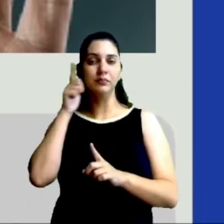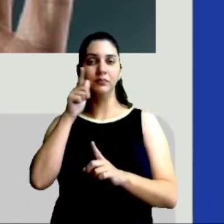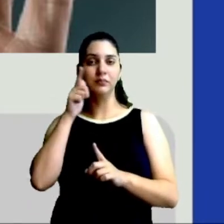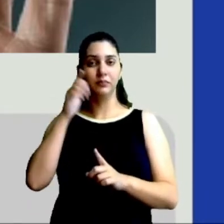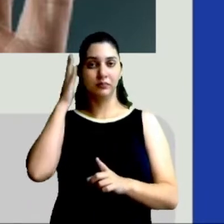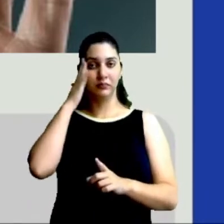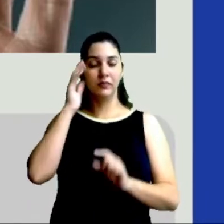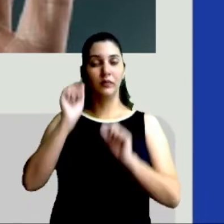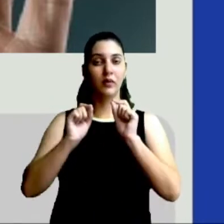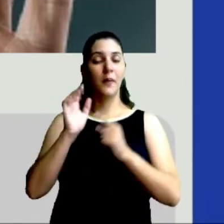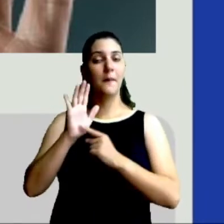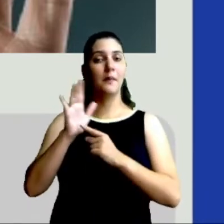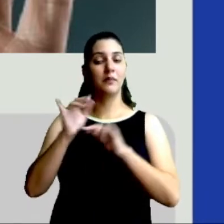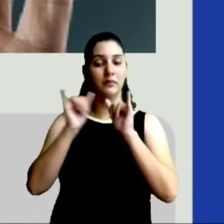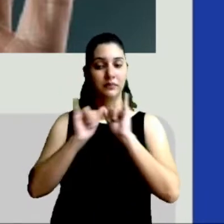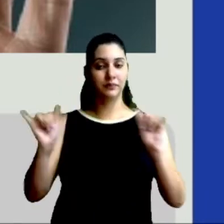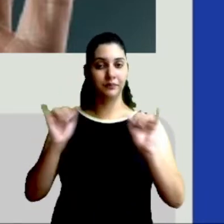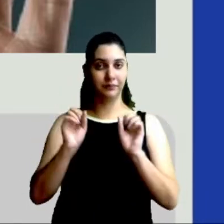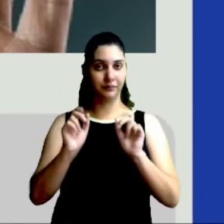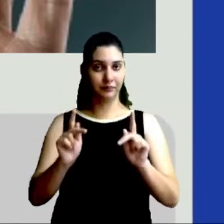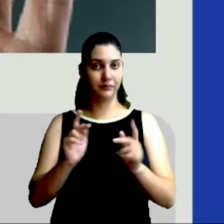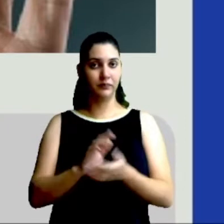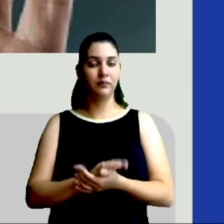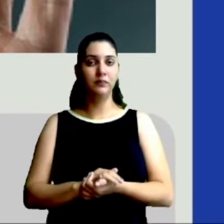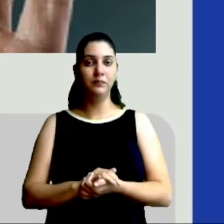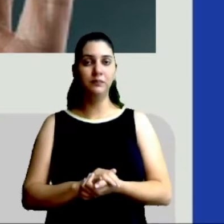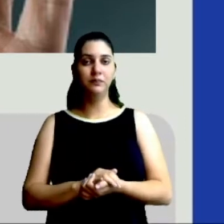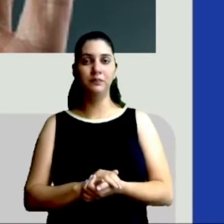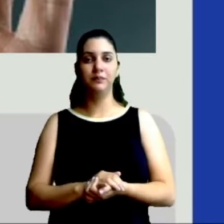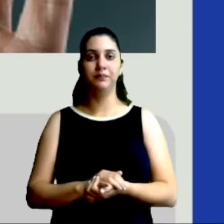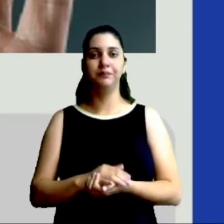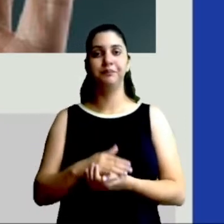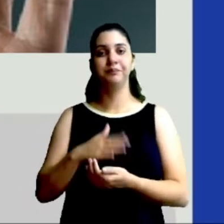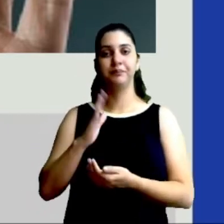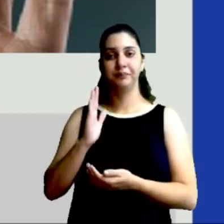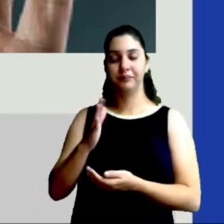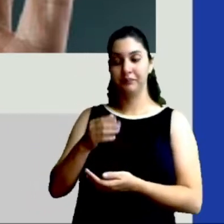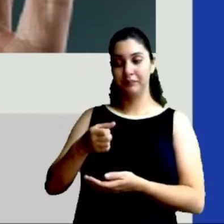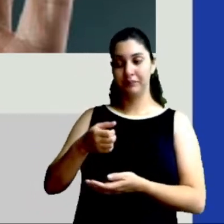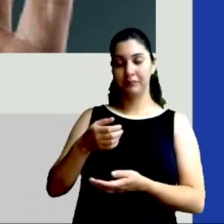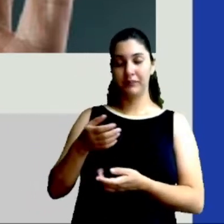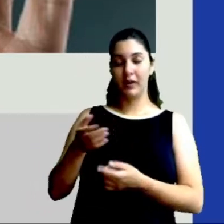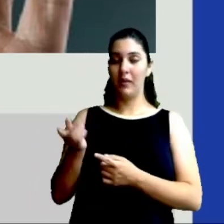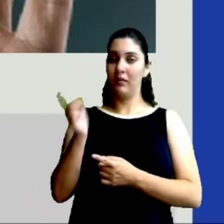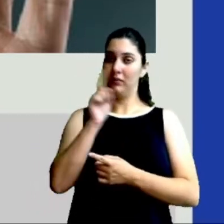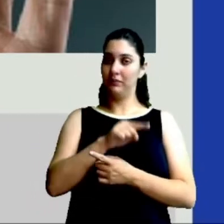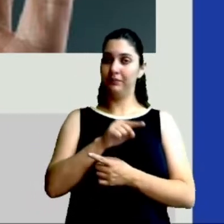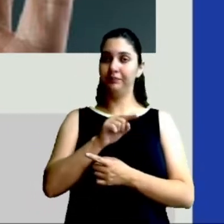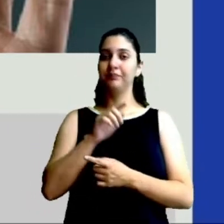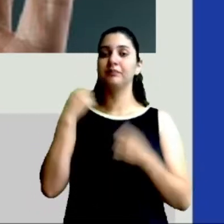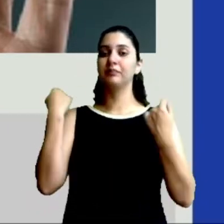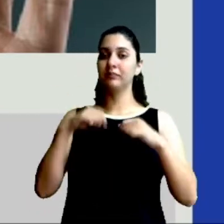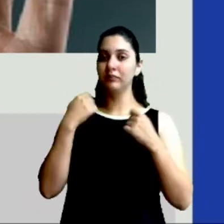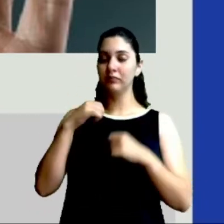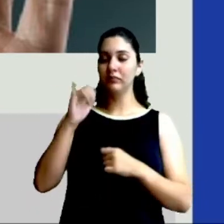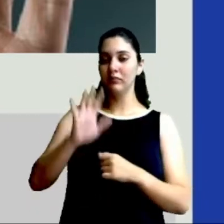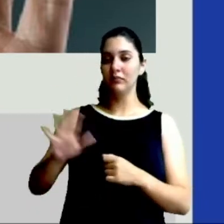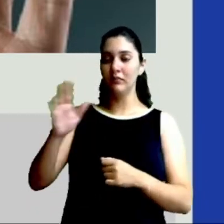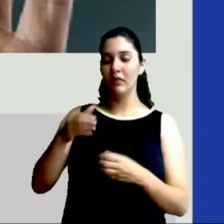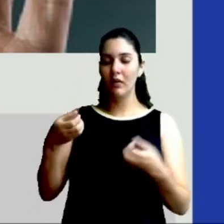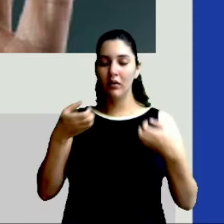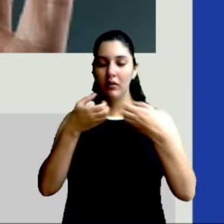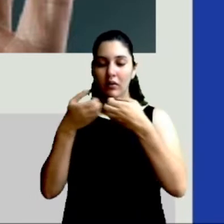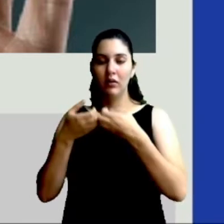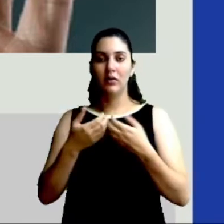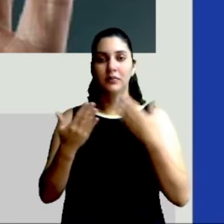dizer aí o anúncio, tá? Já do lado, não, precisou de uma imagem para comparar, para ter ainda mais